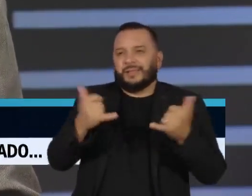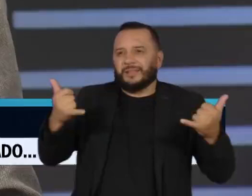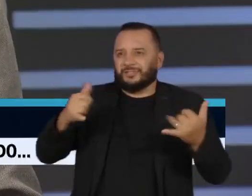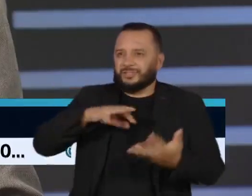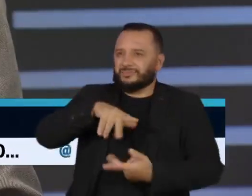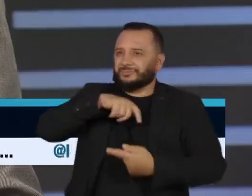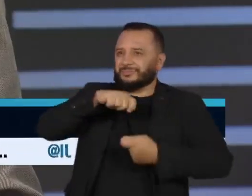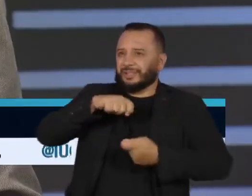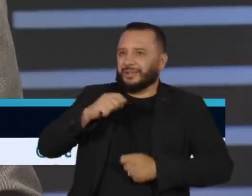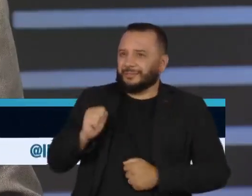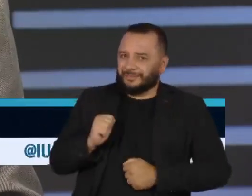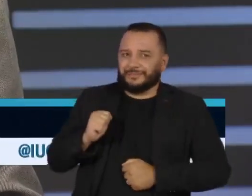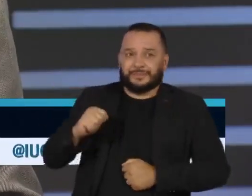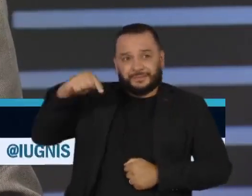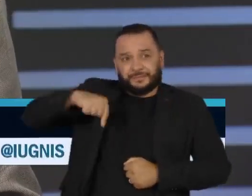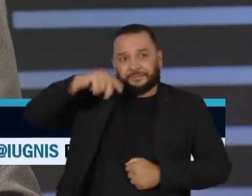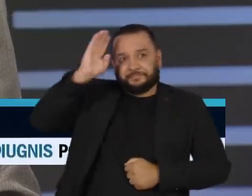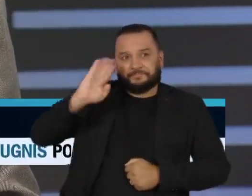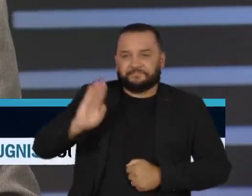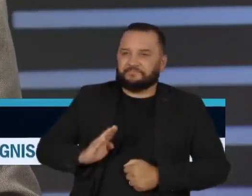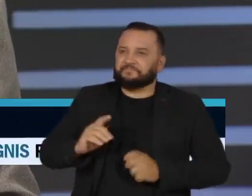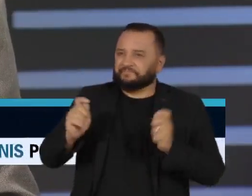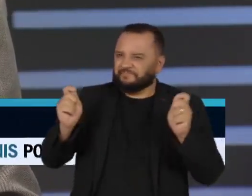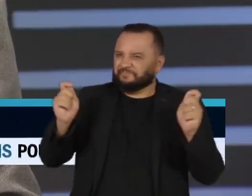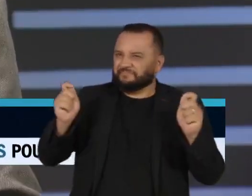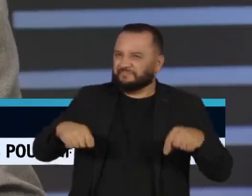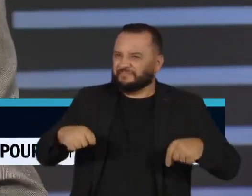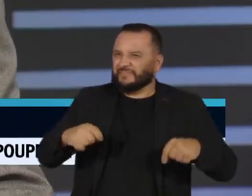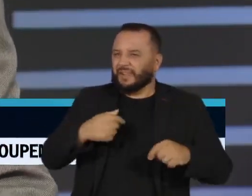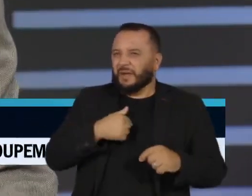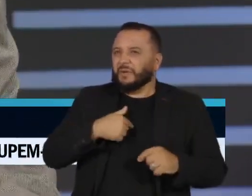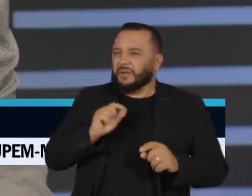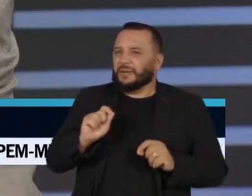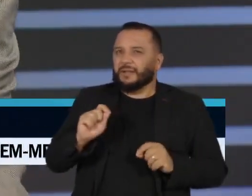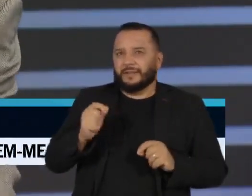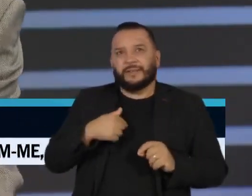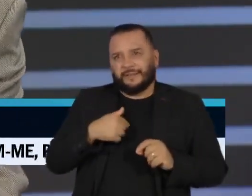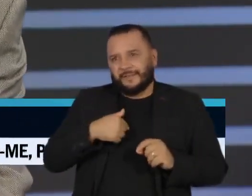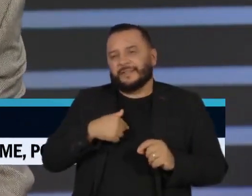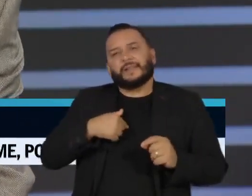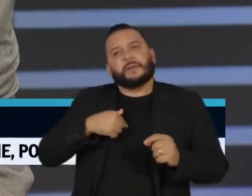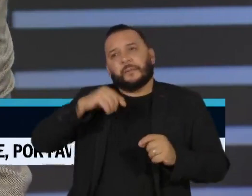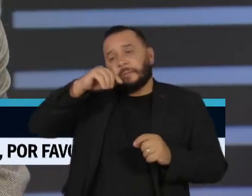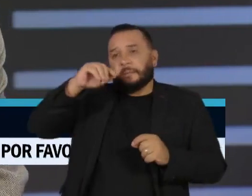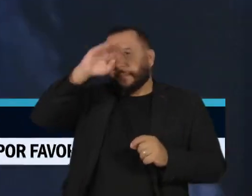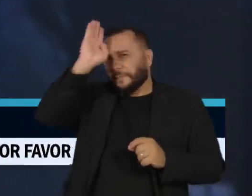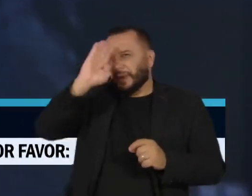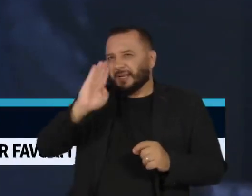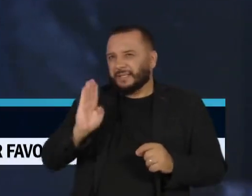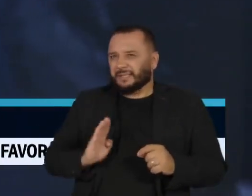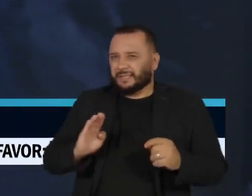e o Brasil agora pode ser de fato uma potência verde se aproveitar isso corretamente